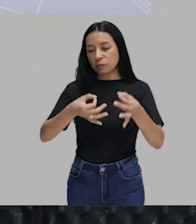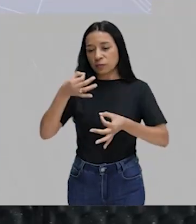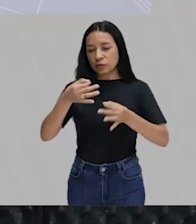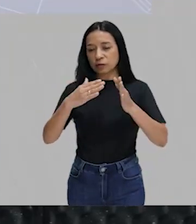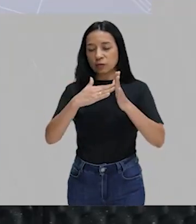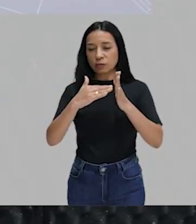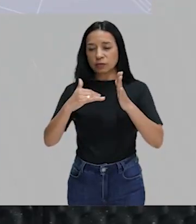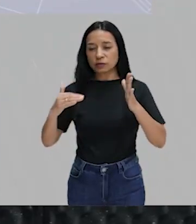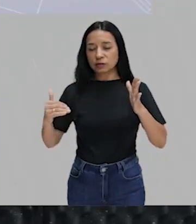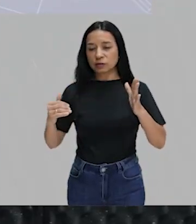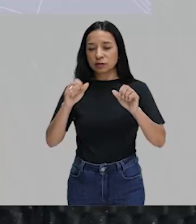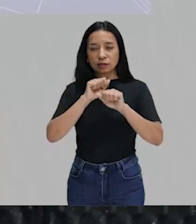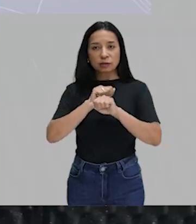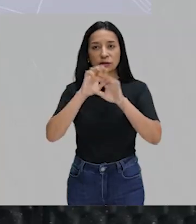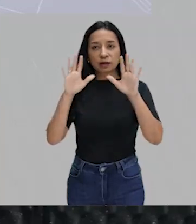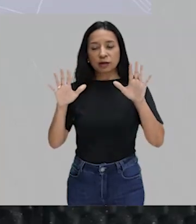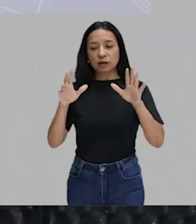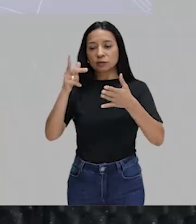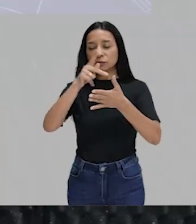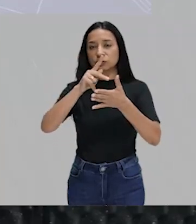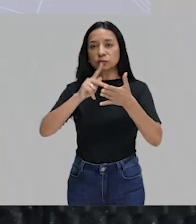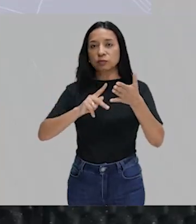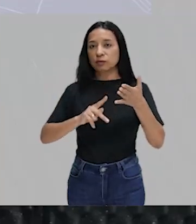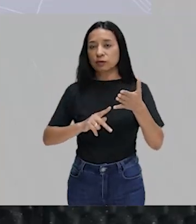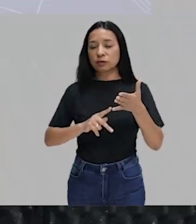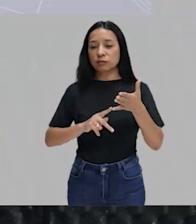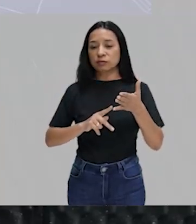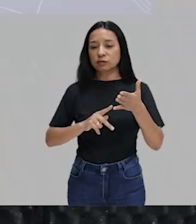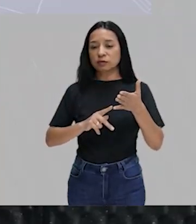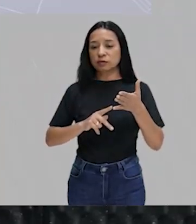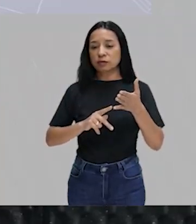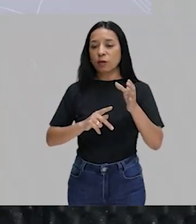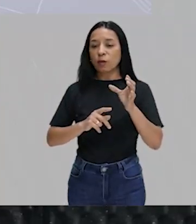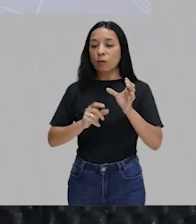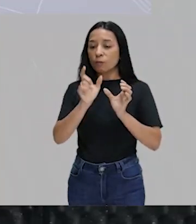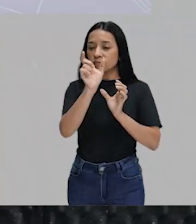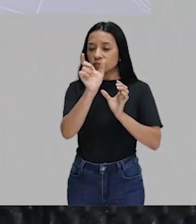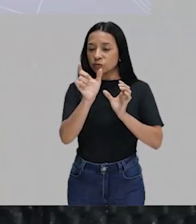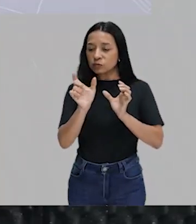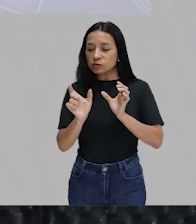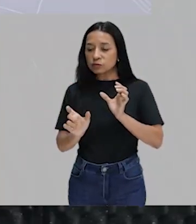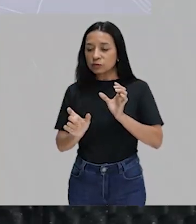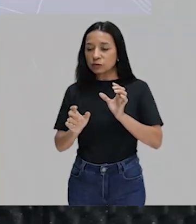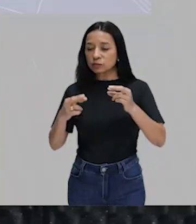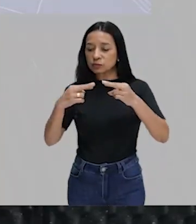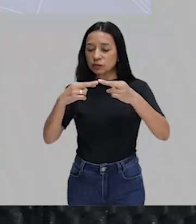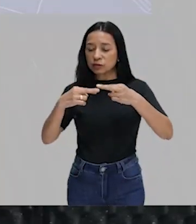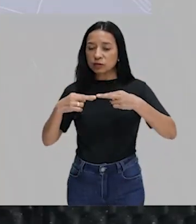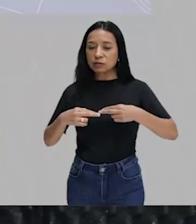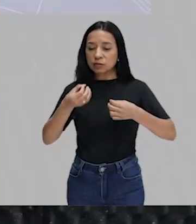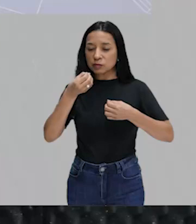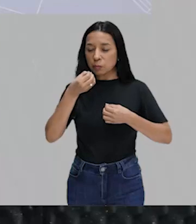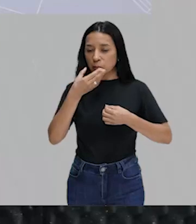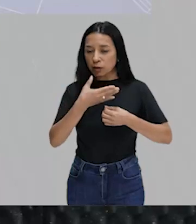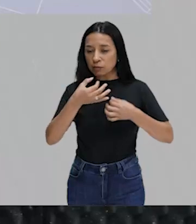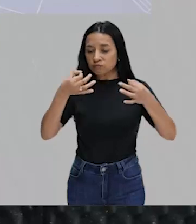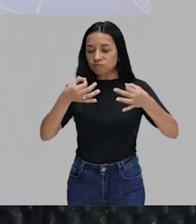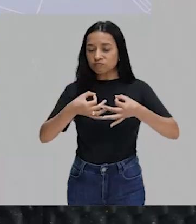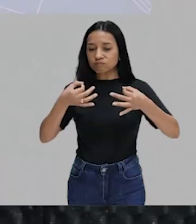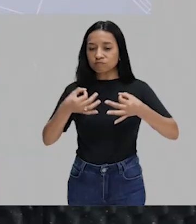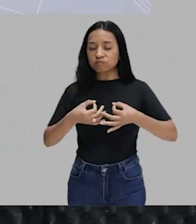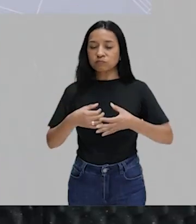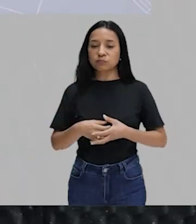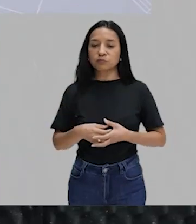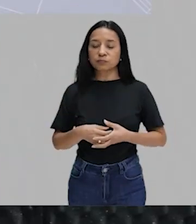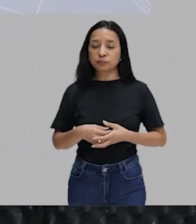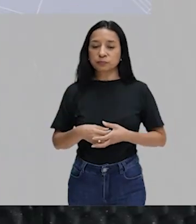estética e, claro, os poemas são dispostos em rimas bem elaboradas. A questão da versificação e